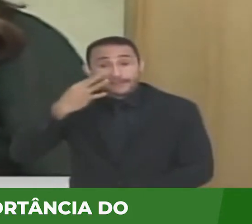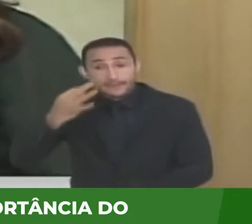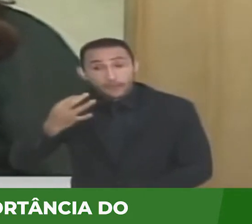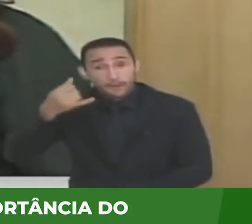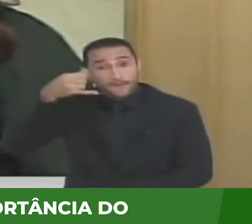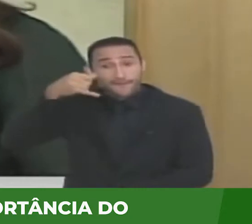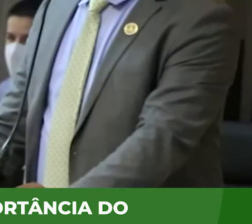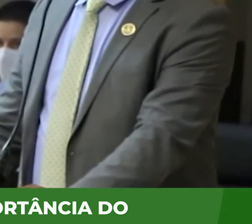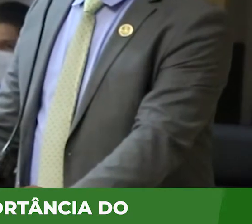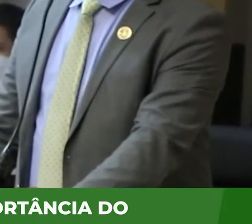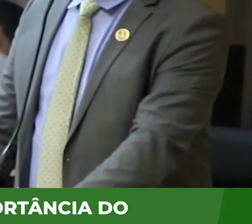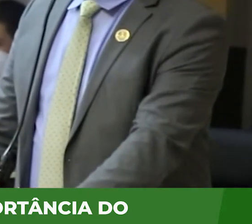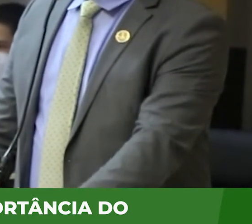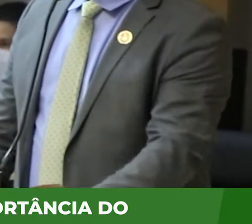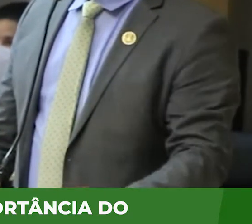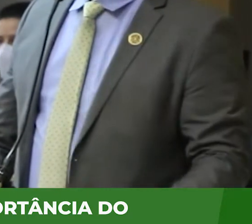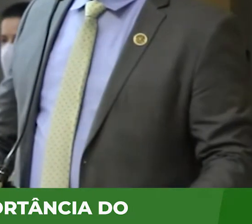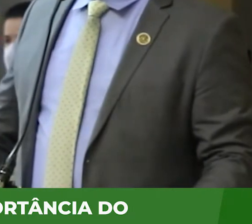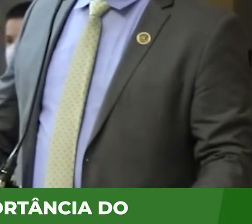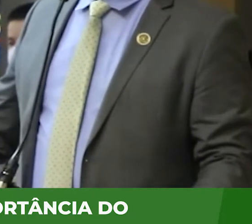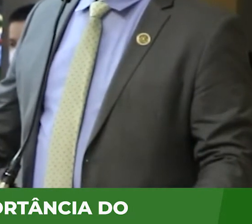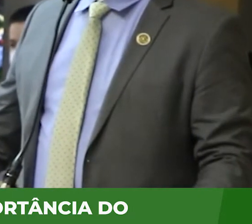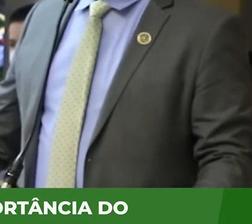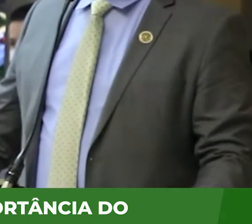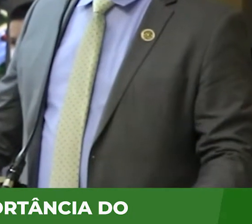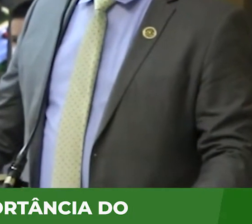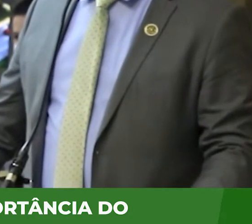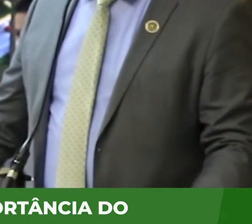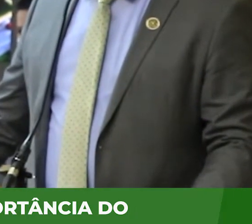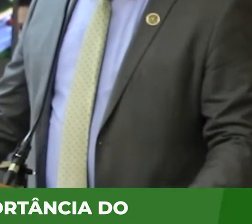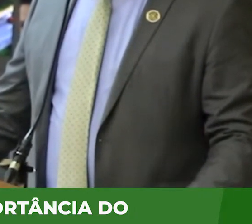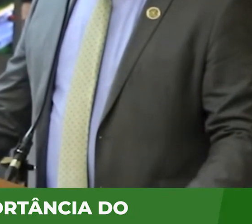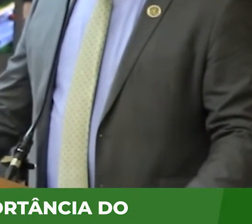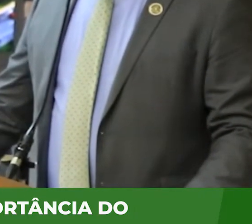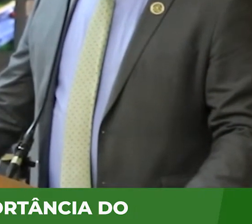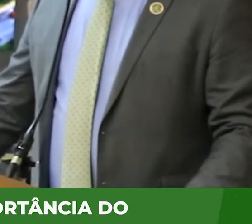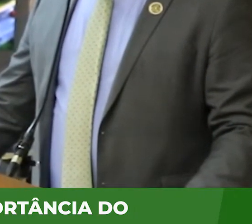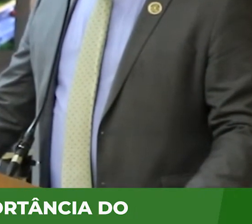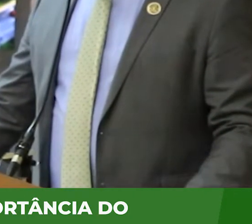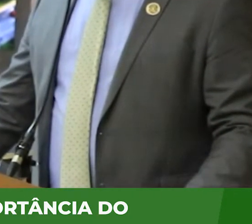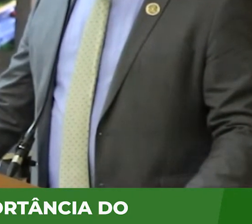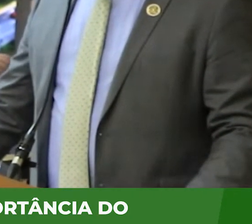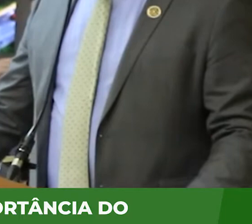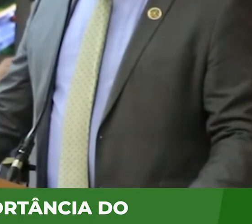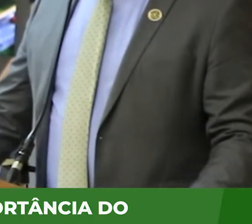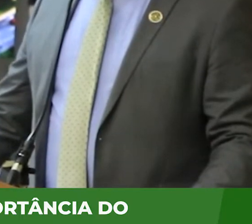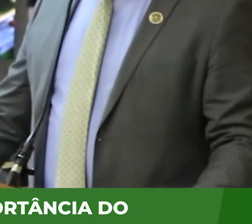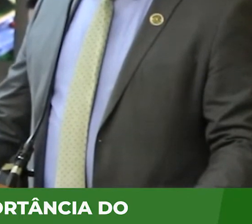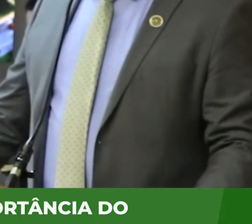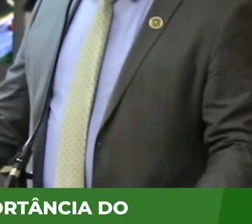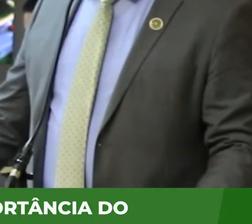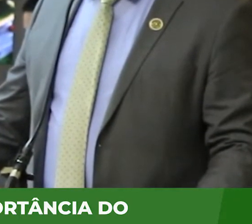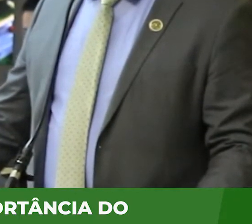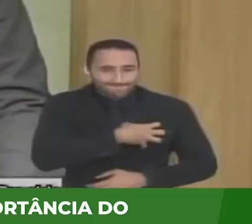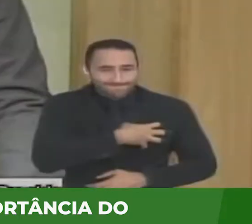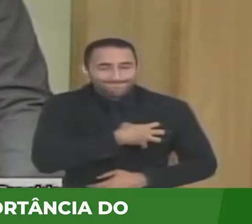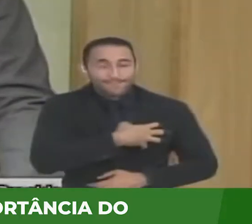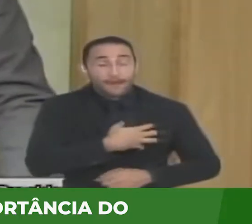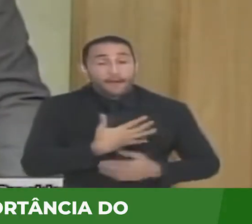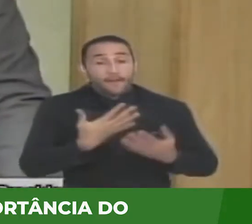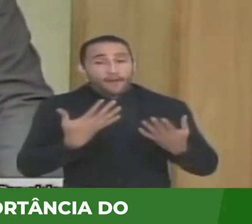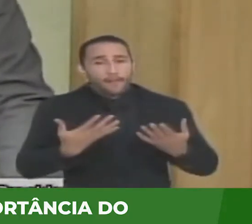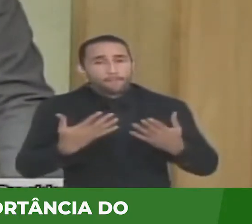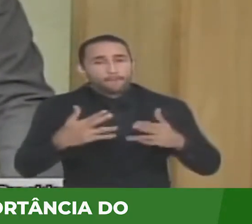grandes acidentes Josias da Juco falou sobre a importância da Educação no trânsito no Combate à violência no